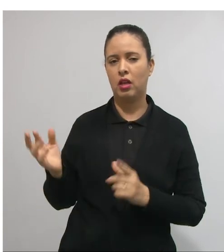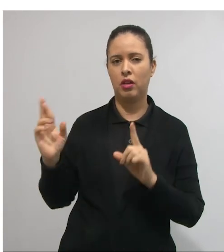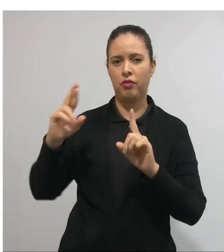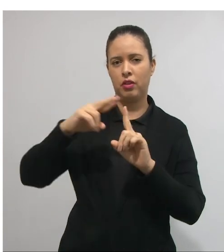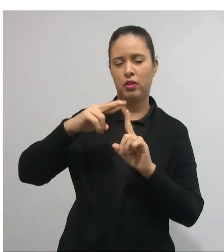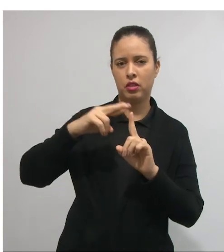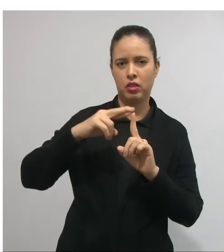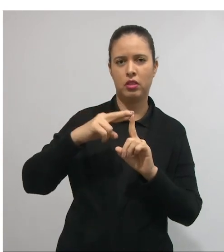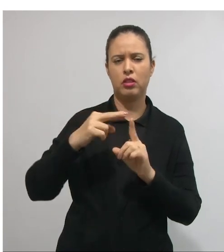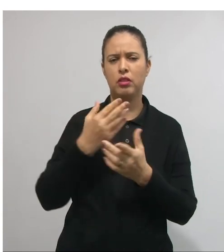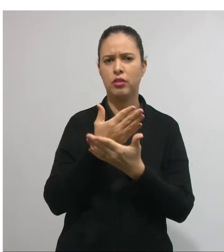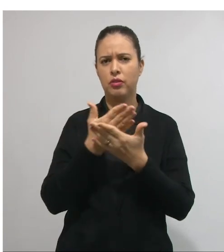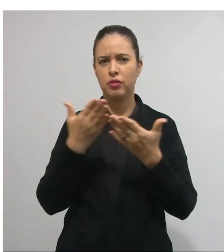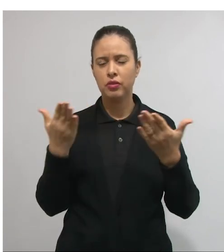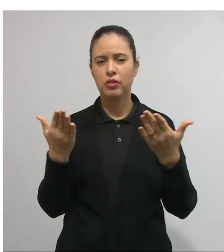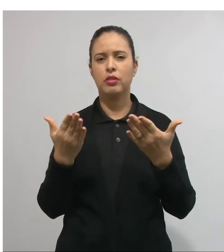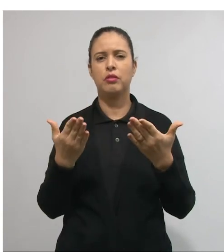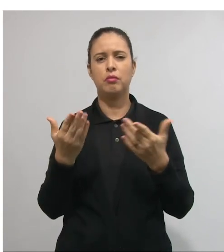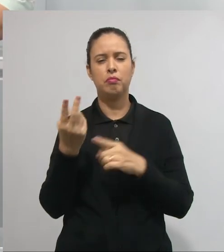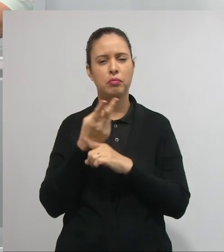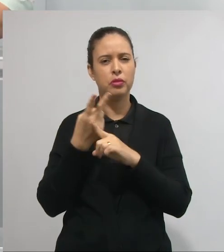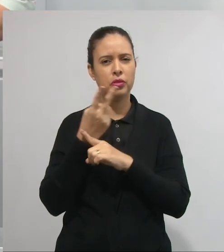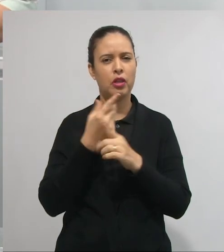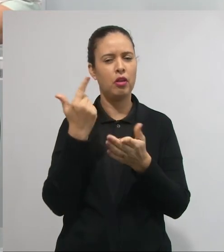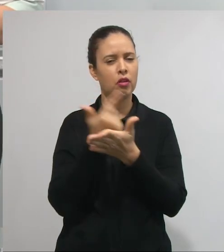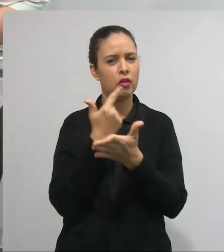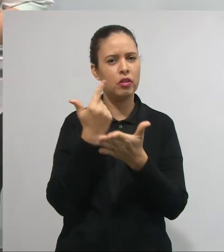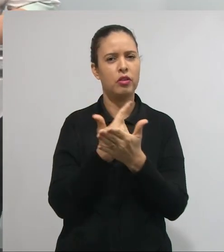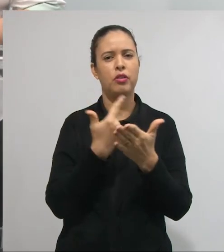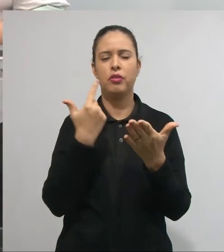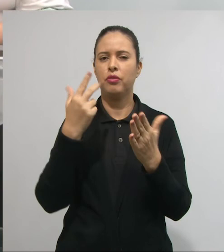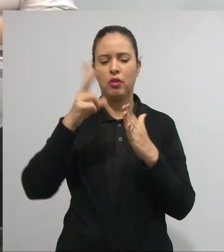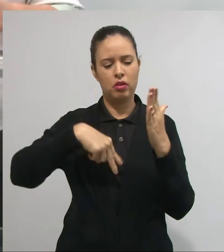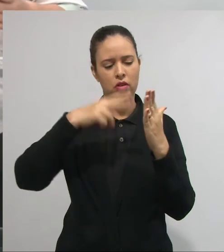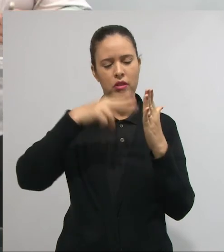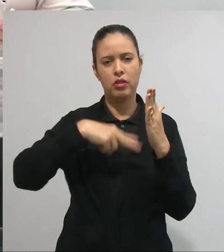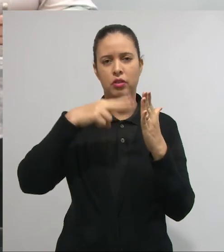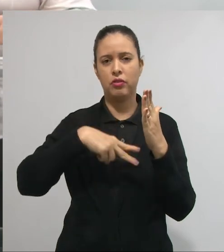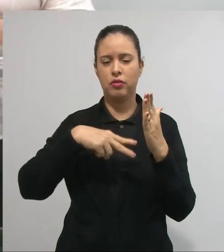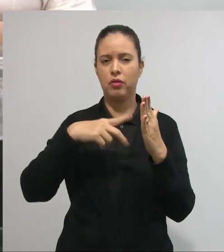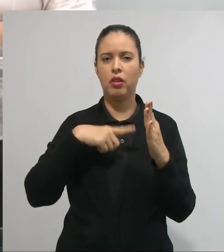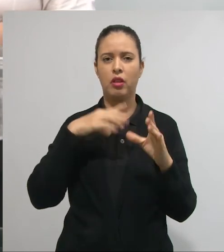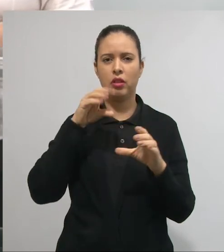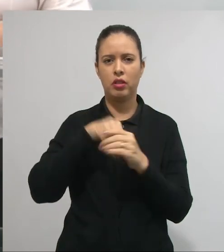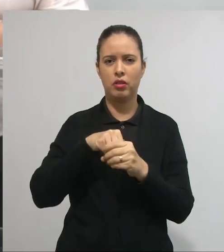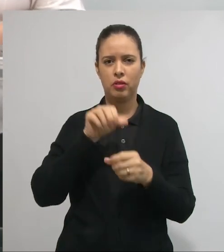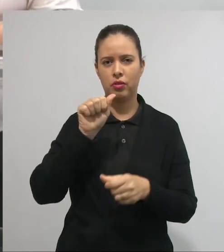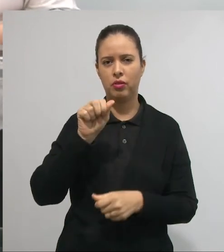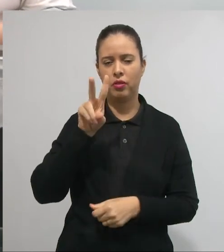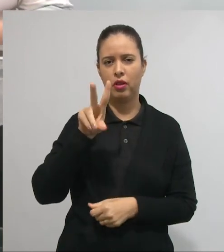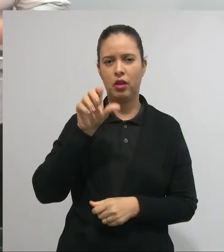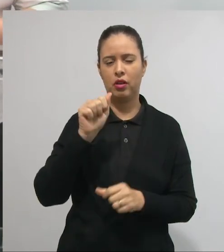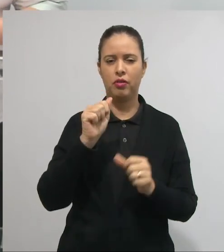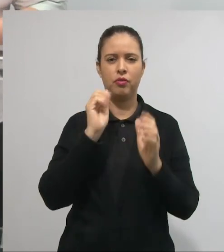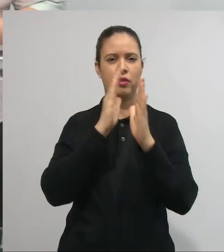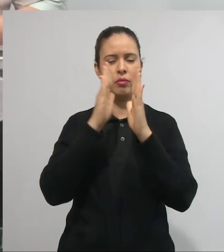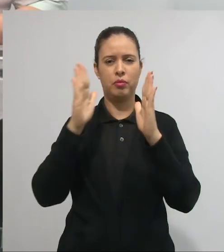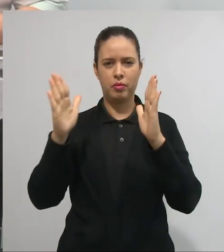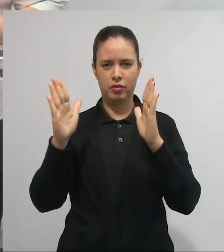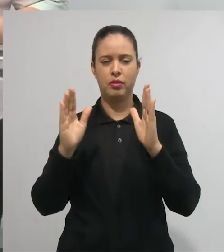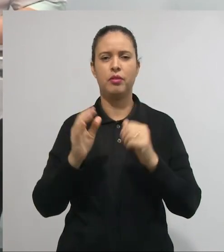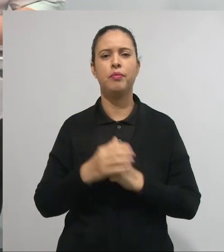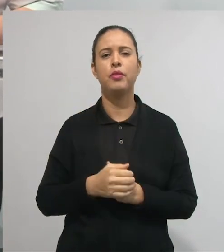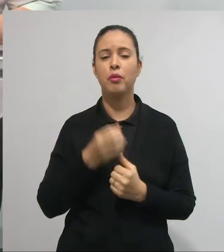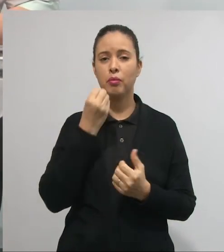vocês busquem esse material, deem uma lidinha, está disponível na minha biblioteca, no SUAP,